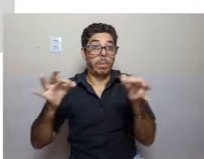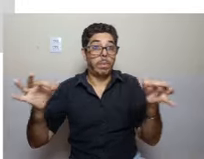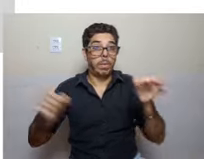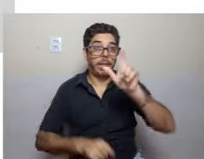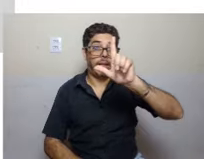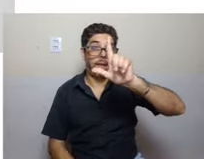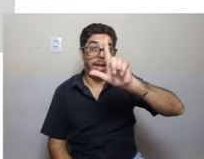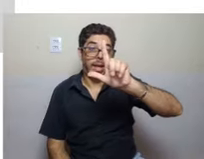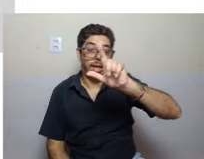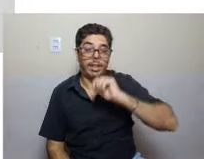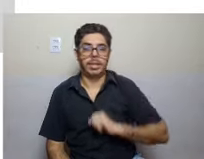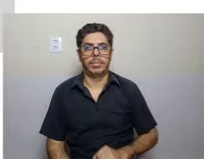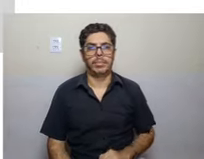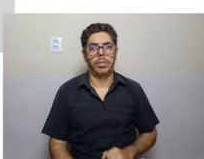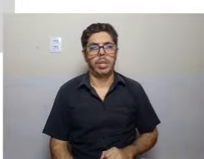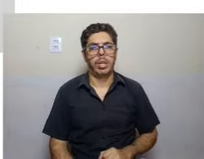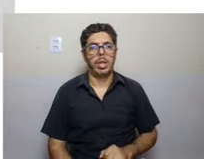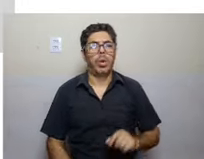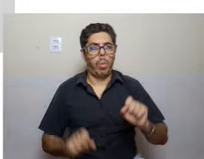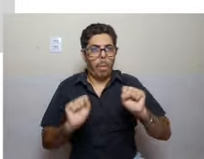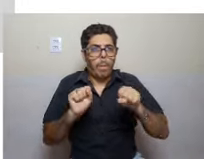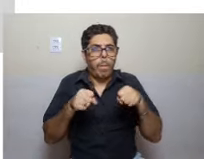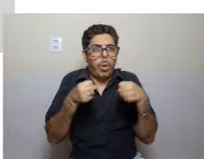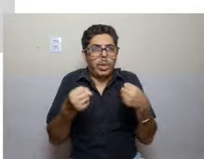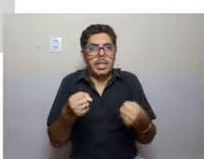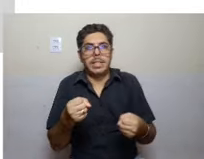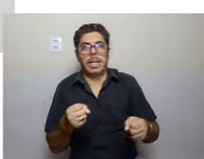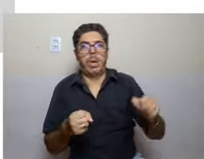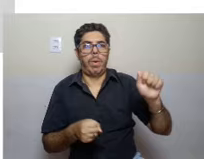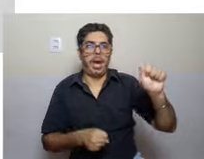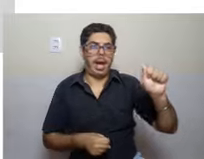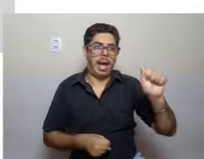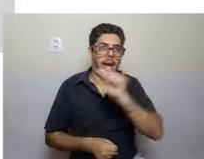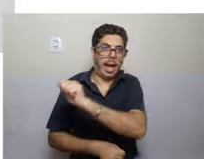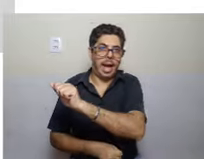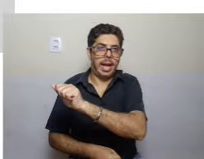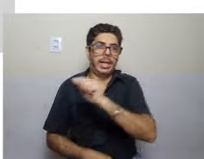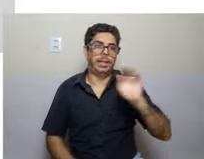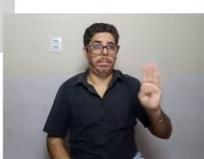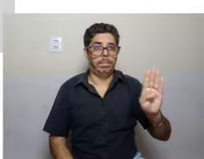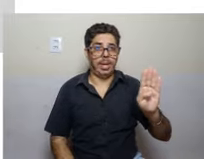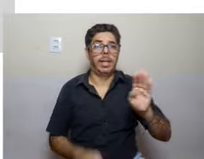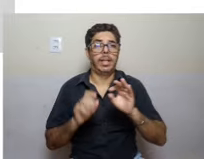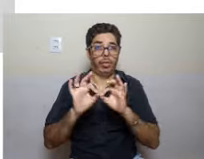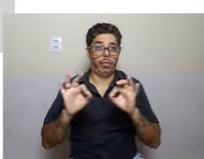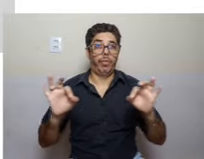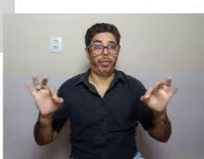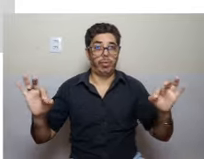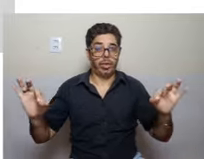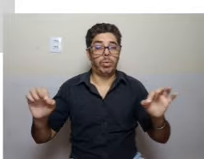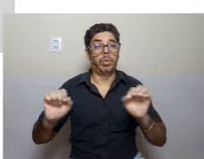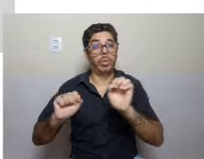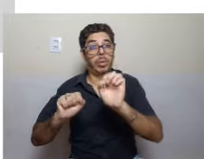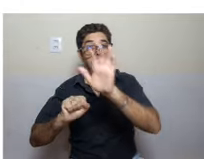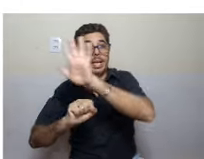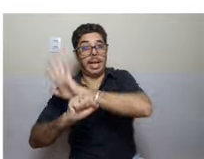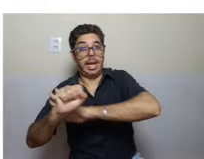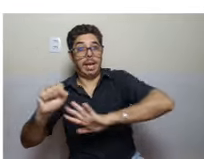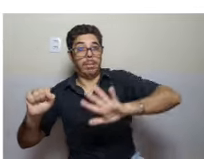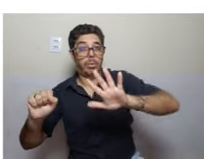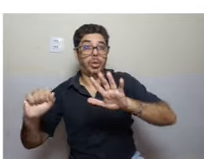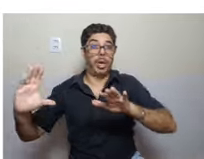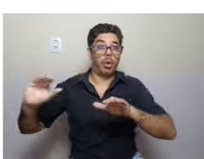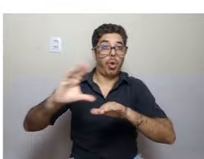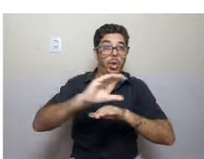podemos estabelecer uma diferença de potencial entre os pontos A e B do fio, e com isso, um campo elétrico e uma corrente elétrica. Como